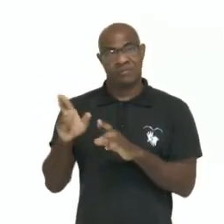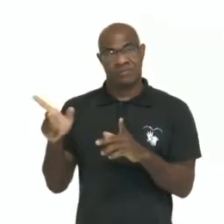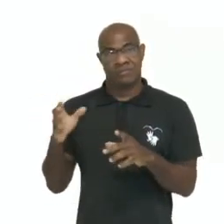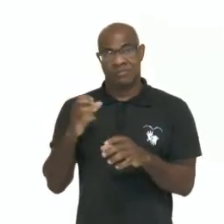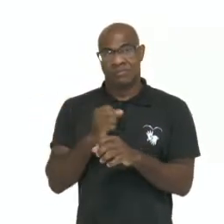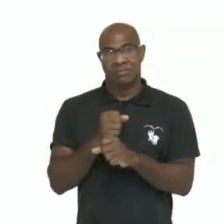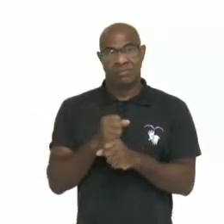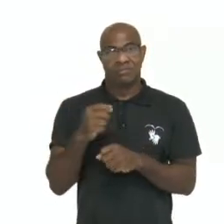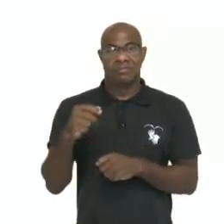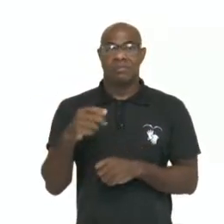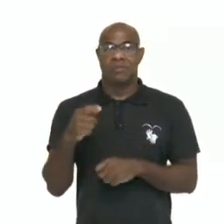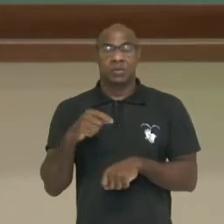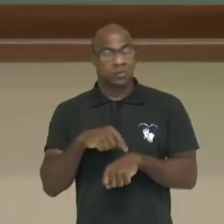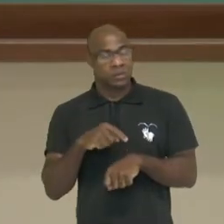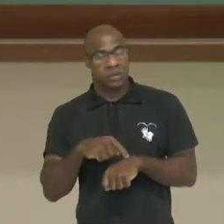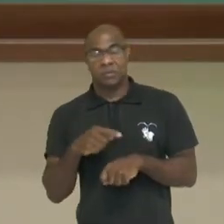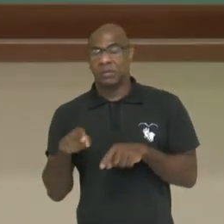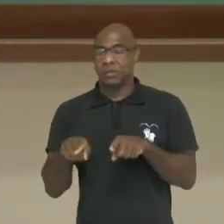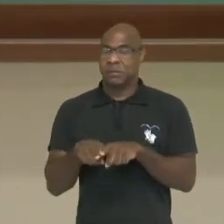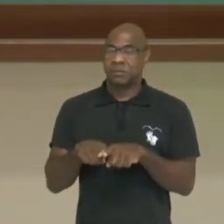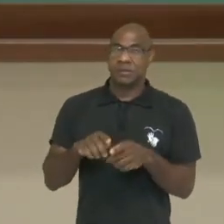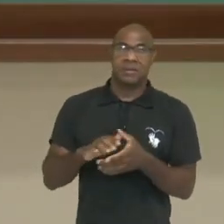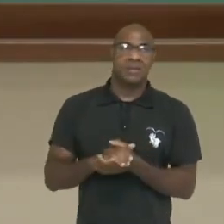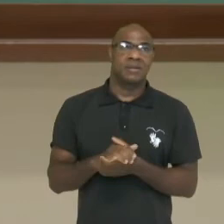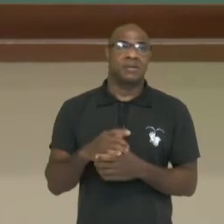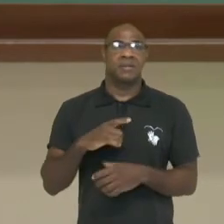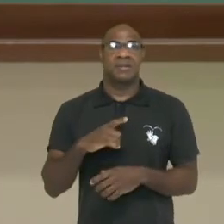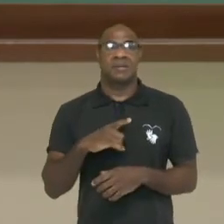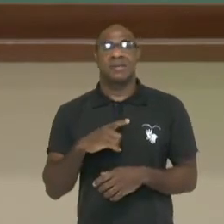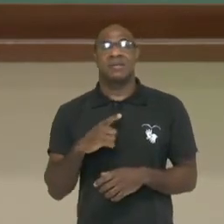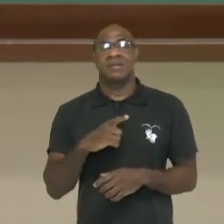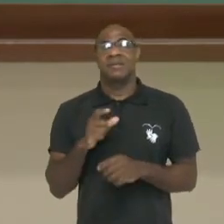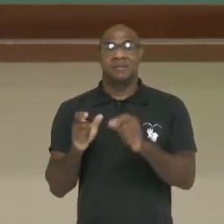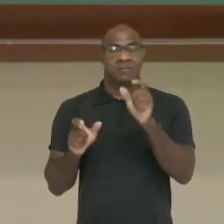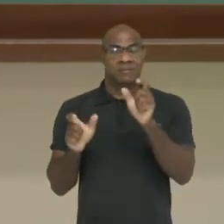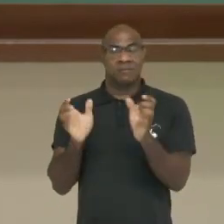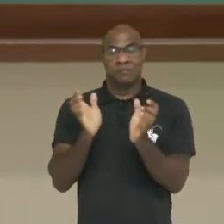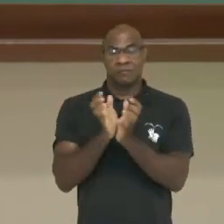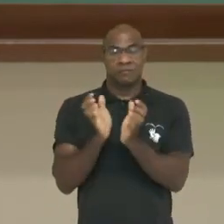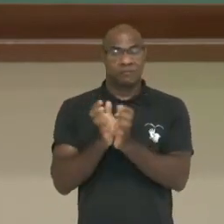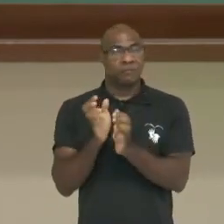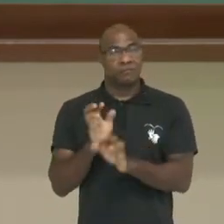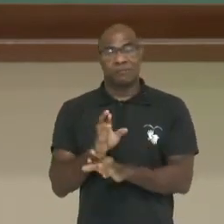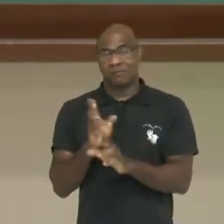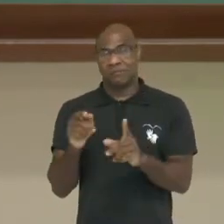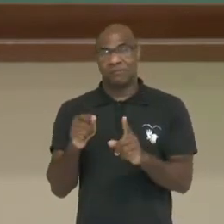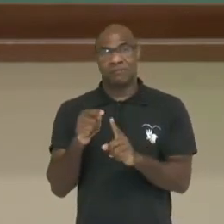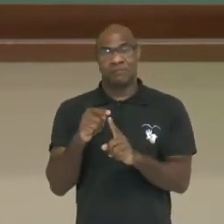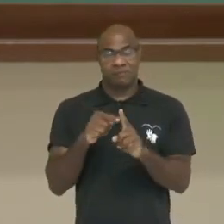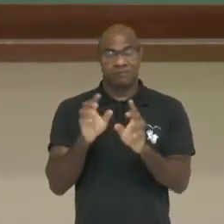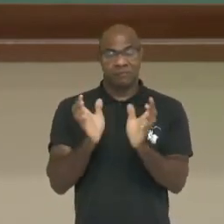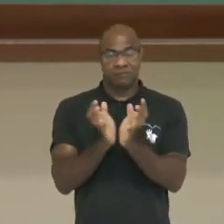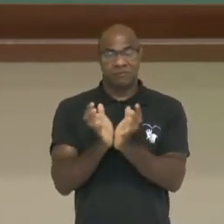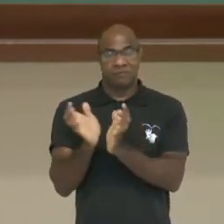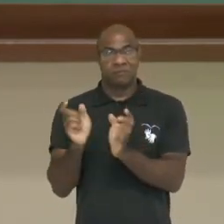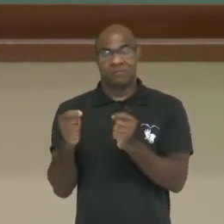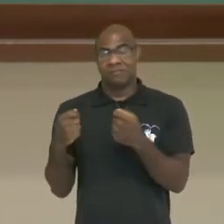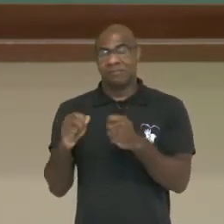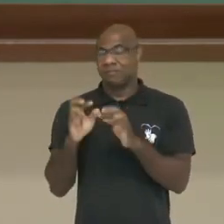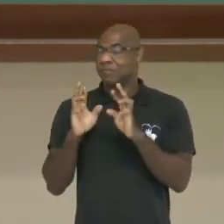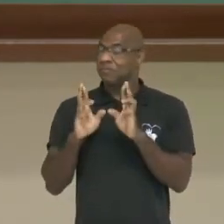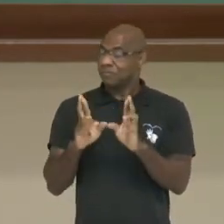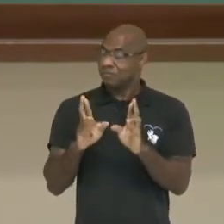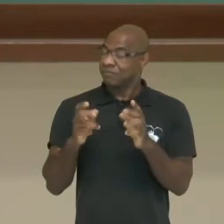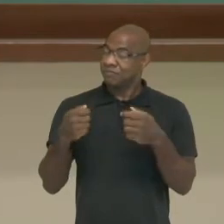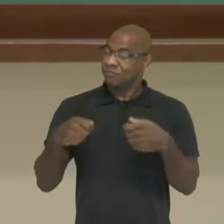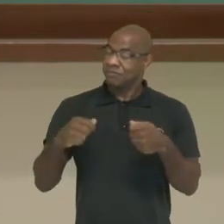Por mais que essa disputa aconteça em categorias diferentes, né, feminino e masculino, é respeitado isso, não